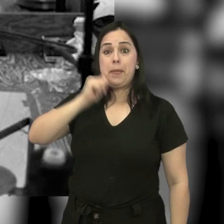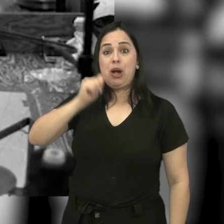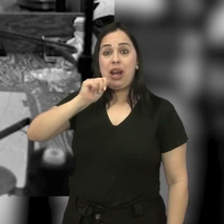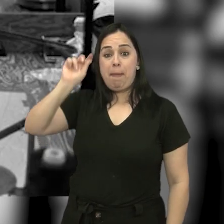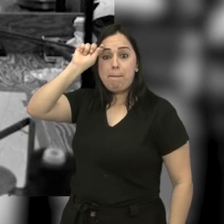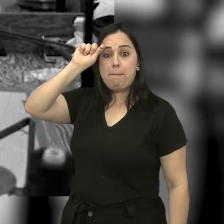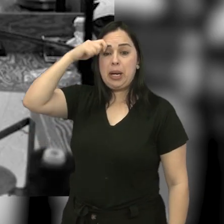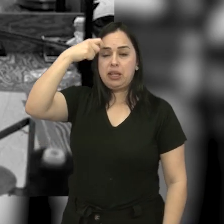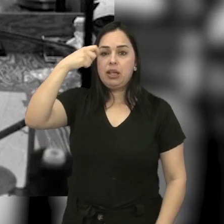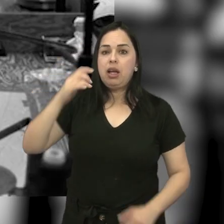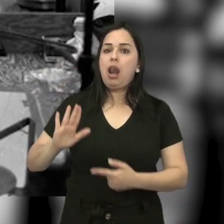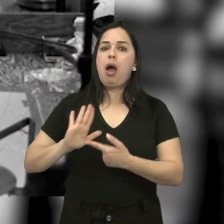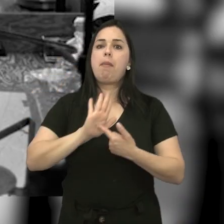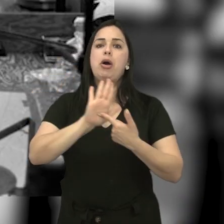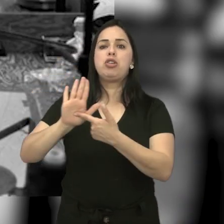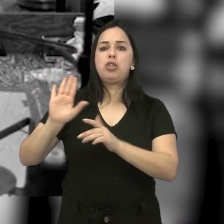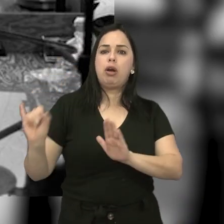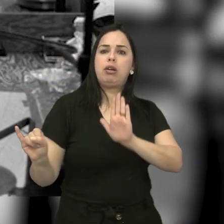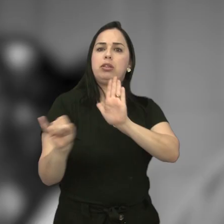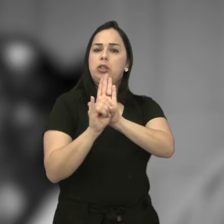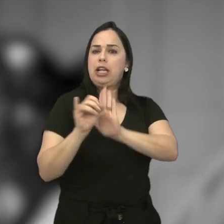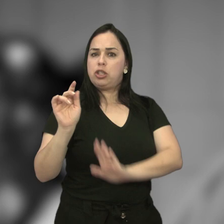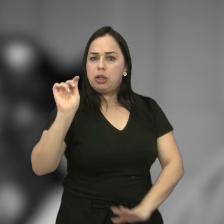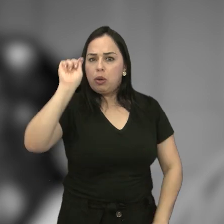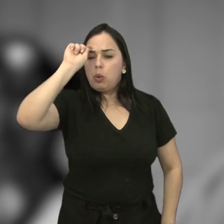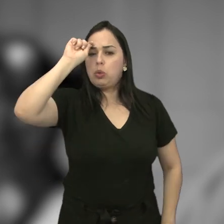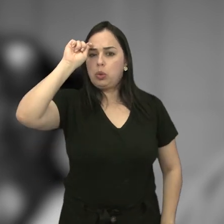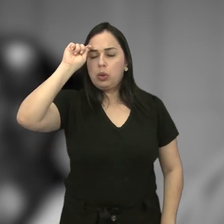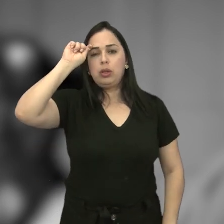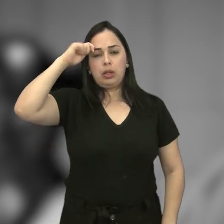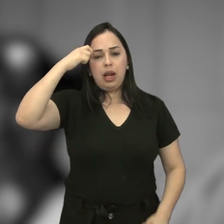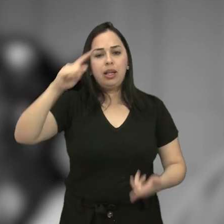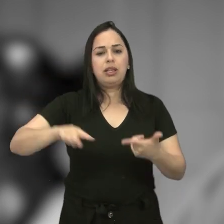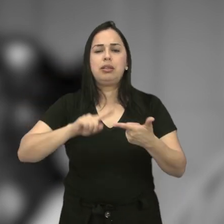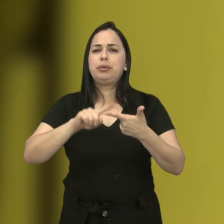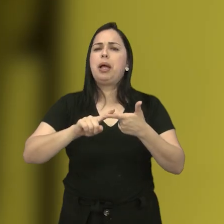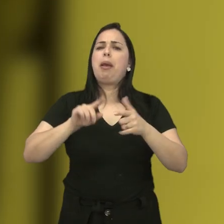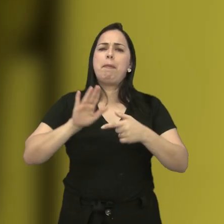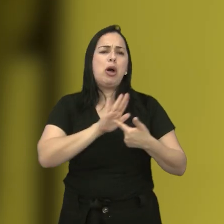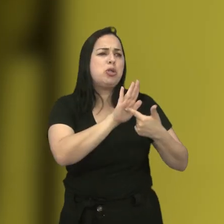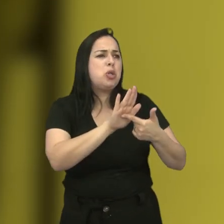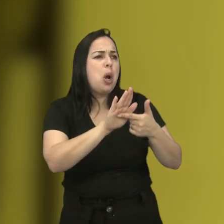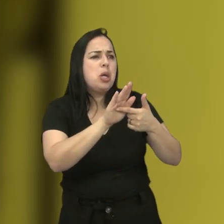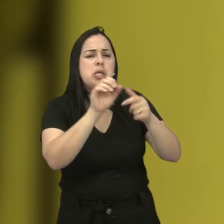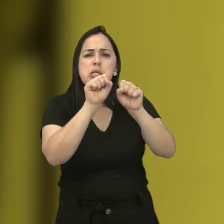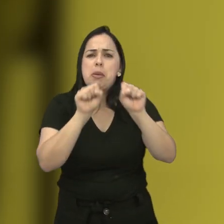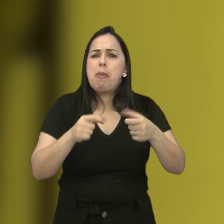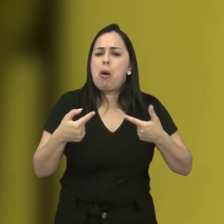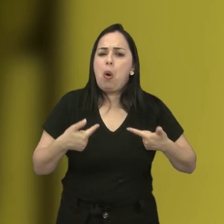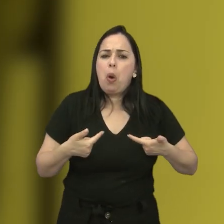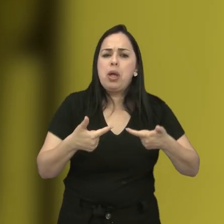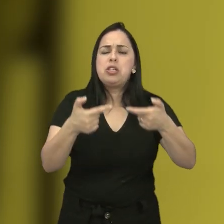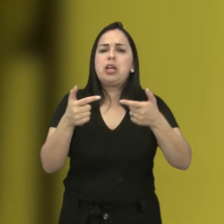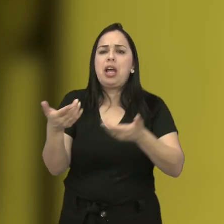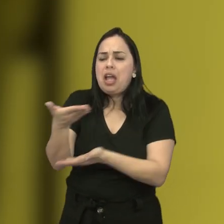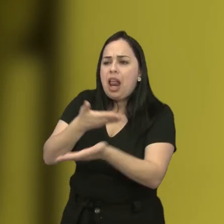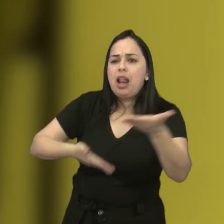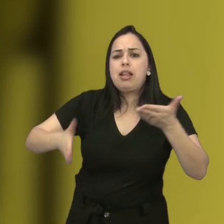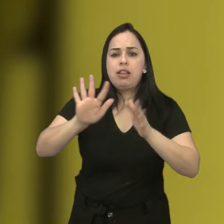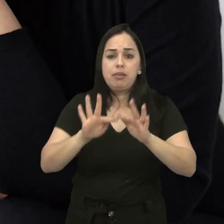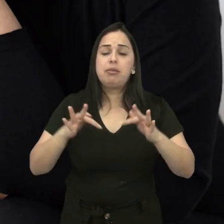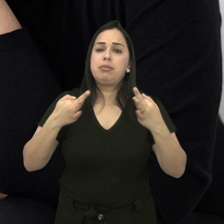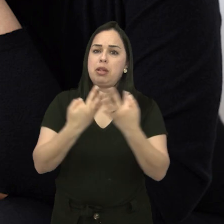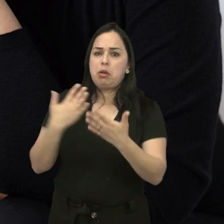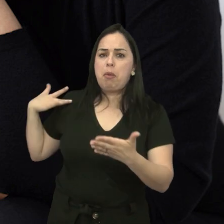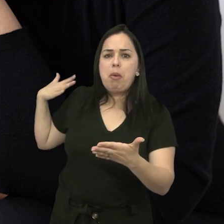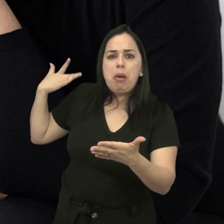sexismo, classe social, sistemas políticos e relações familiares. Marcando sua trajetória, uma vez, Carrie Mae Wiggins